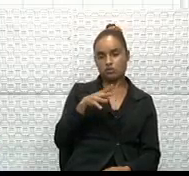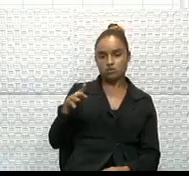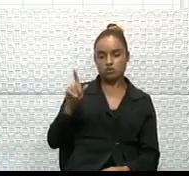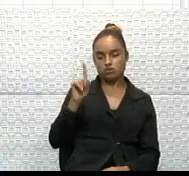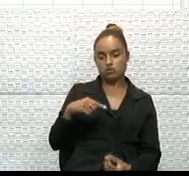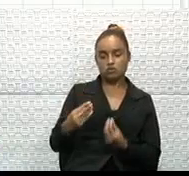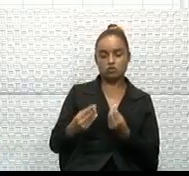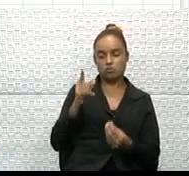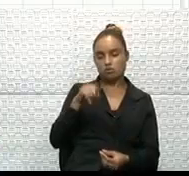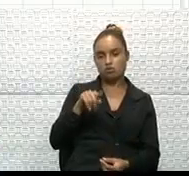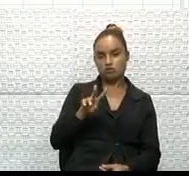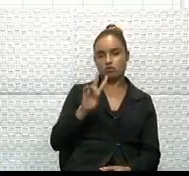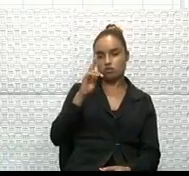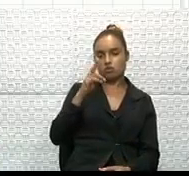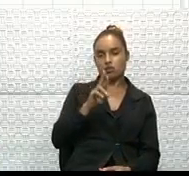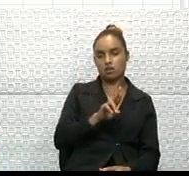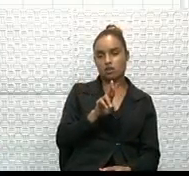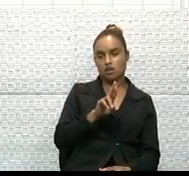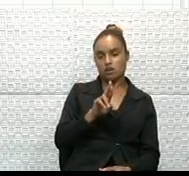R.